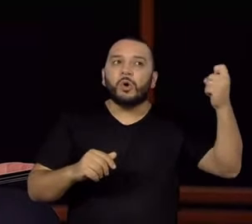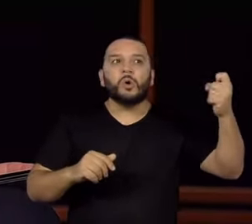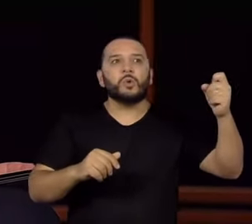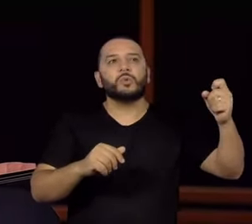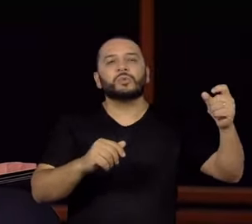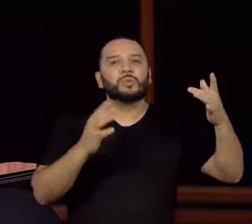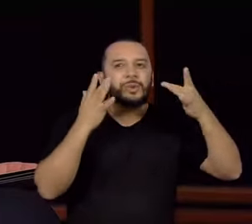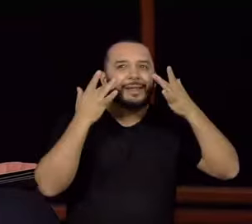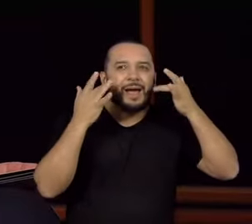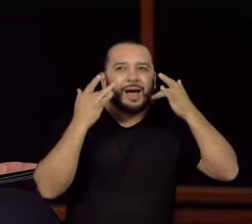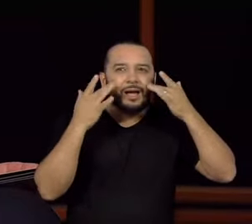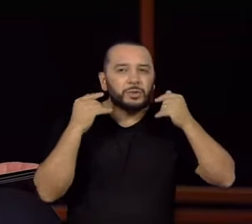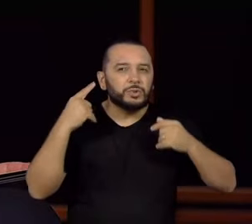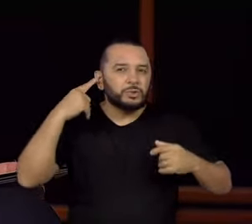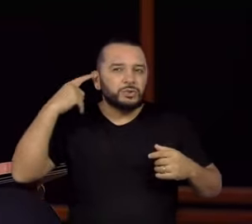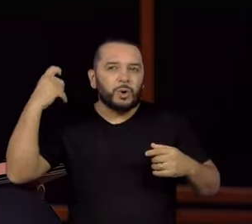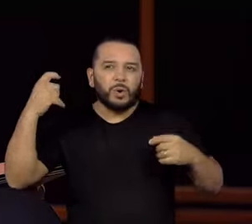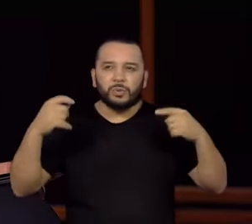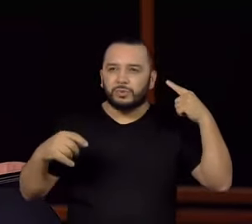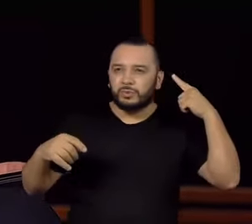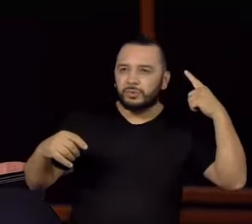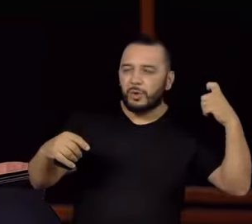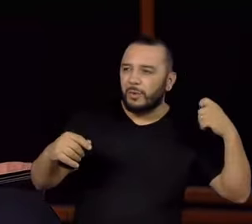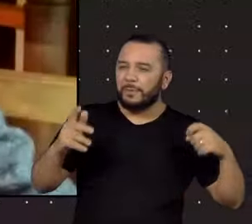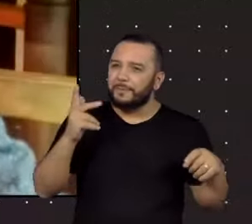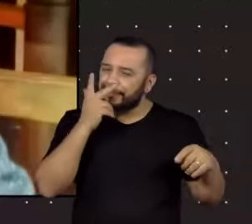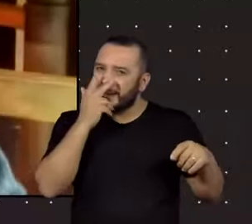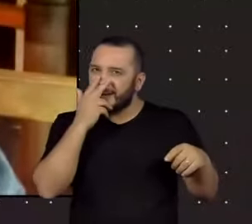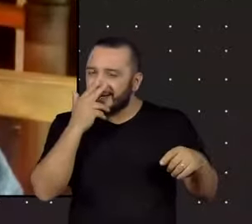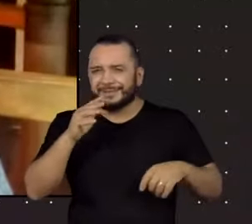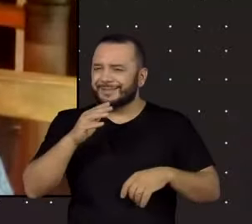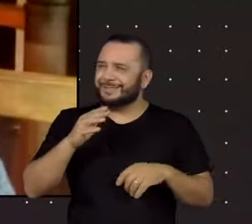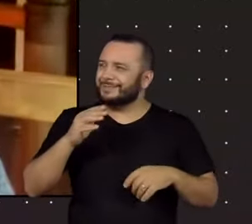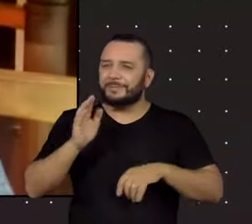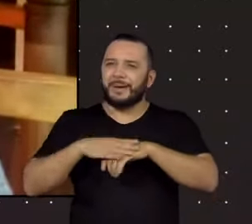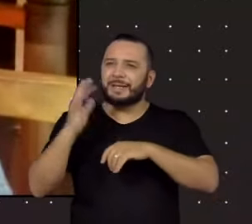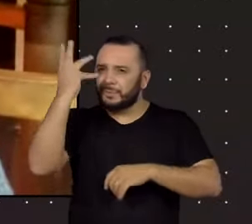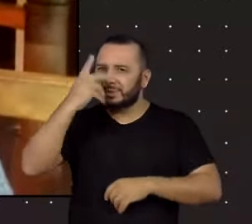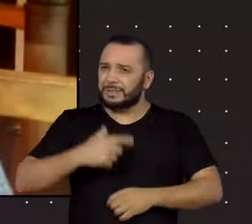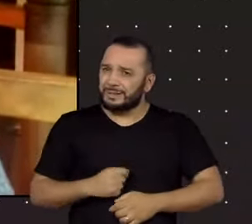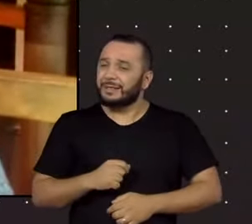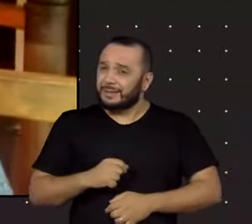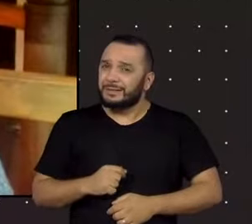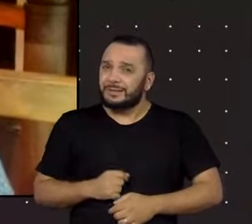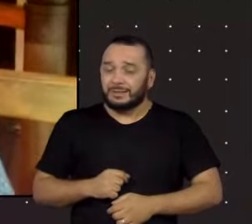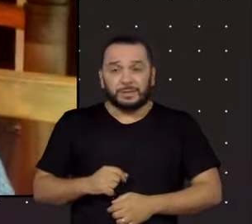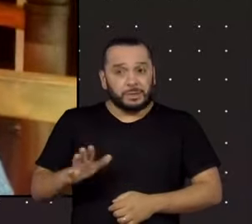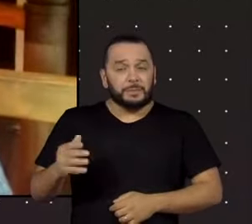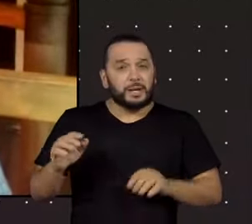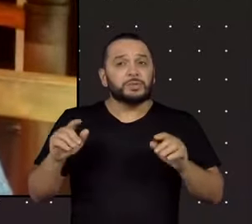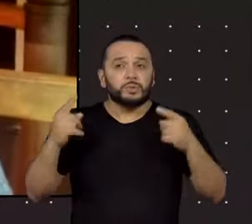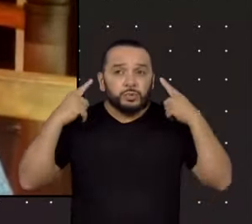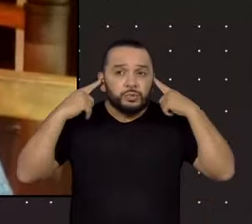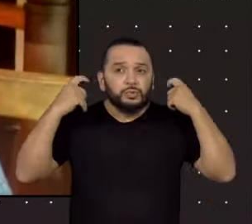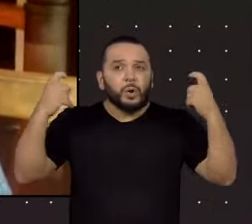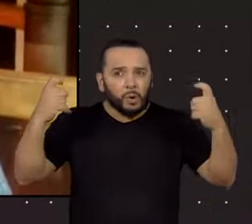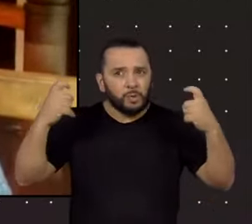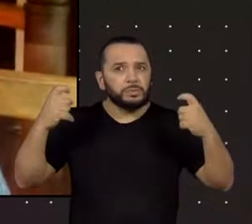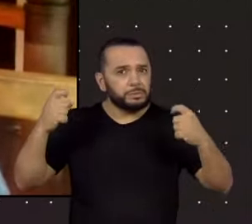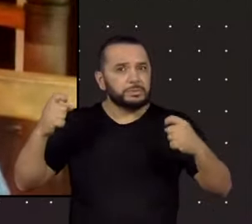maciez na coisa, ou então para tornar a coisa um pouquinho mais dinâmica, ou então mais bonita. Não, o som pode participar. O som tem